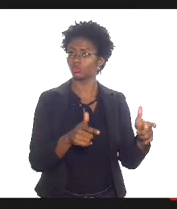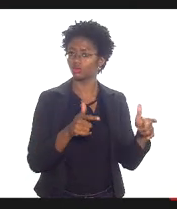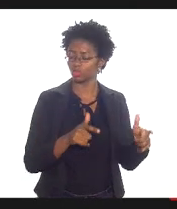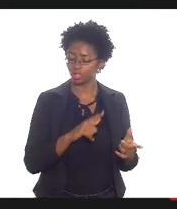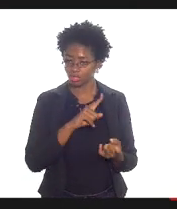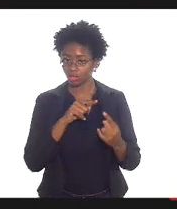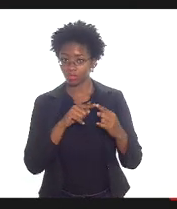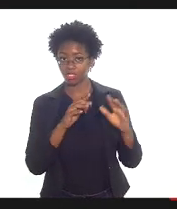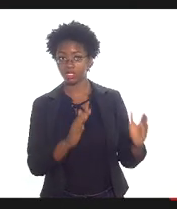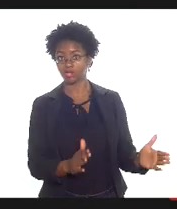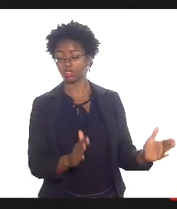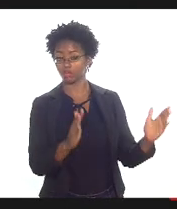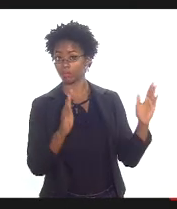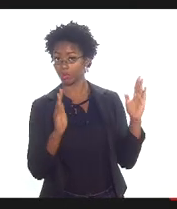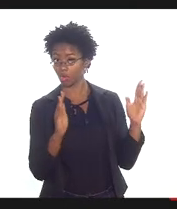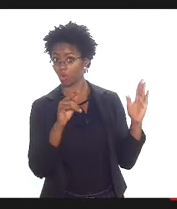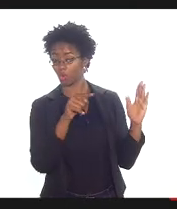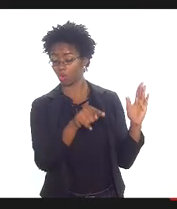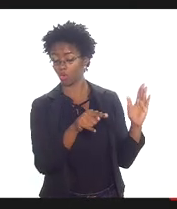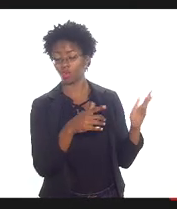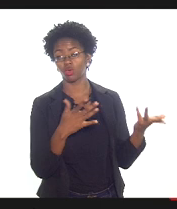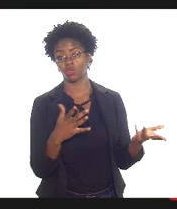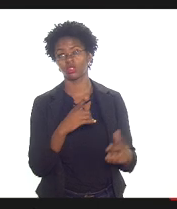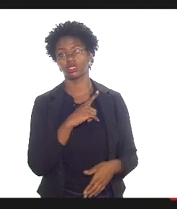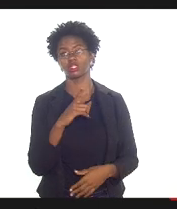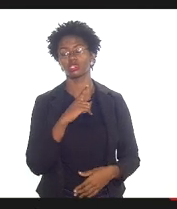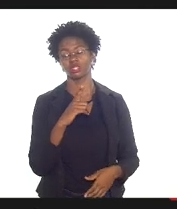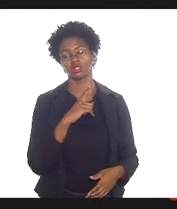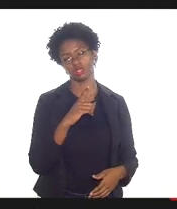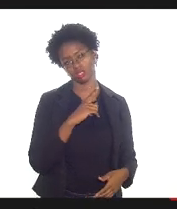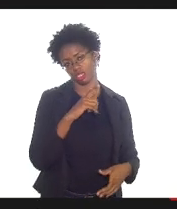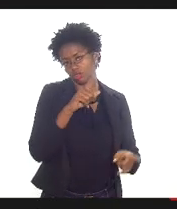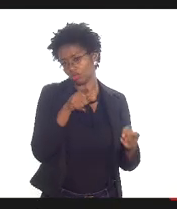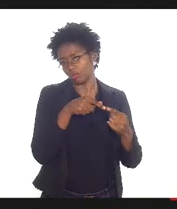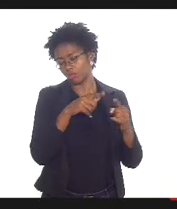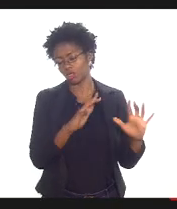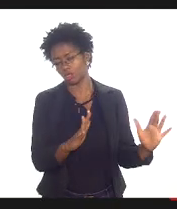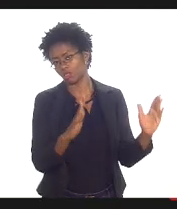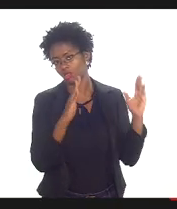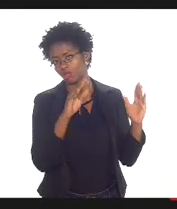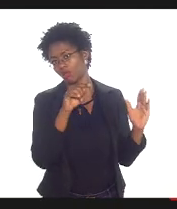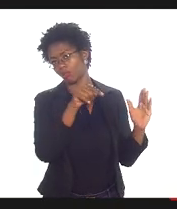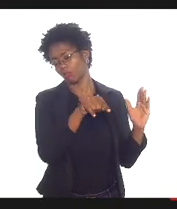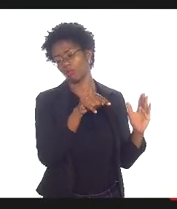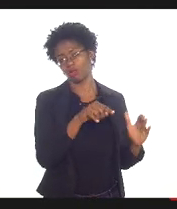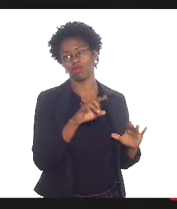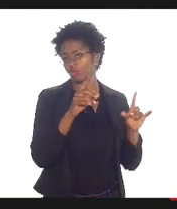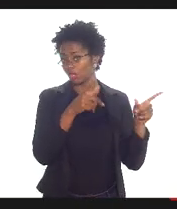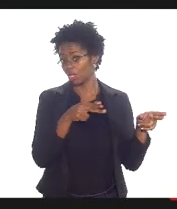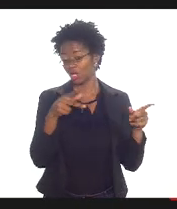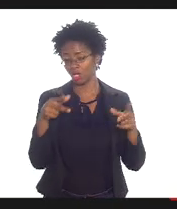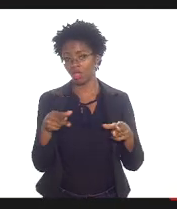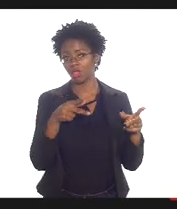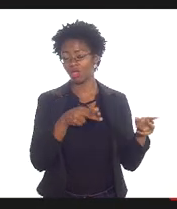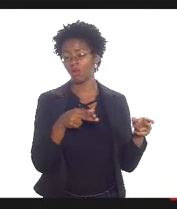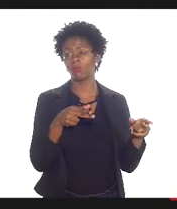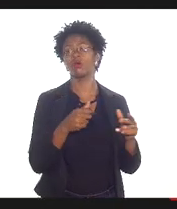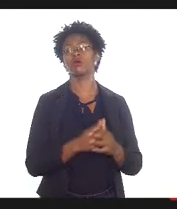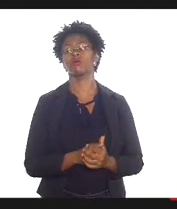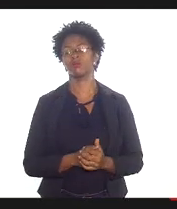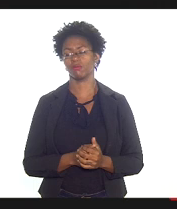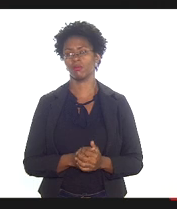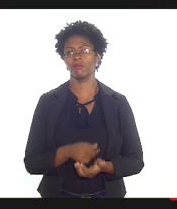desse bloco. Ora, nós temos aí campos oriundos desse bloco, né, do mesmo bloco, e que não